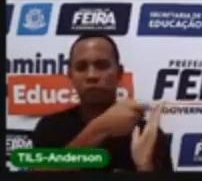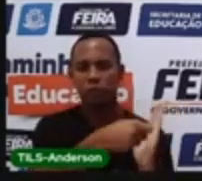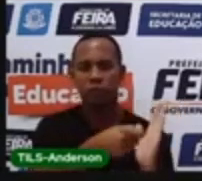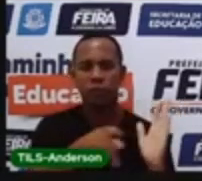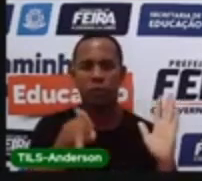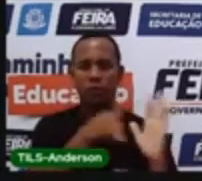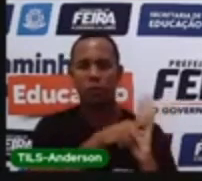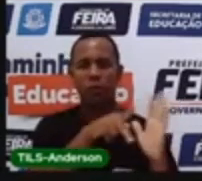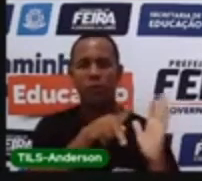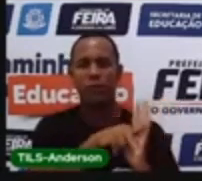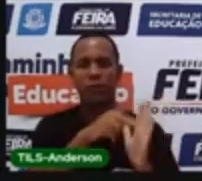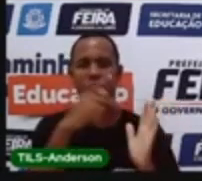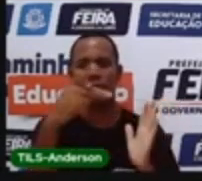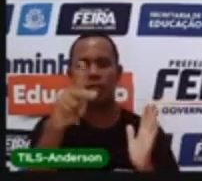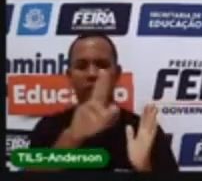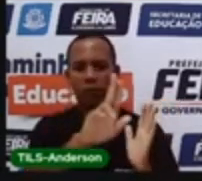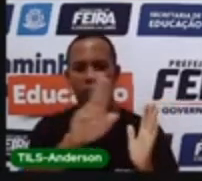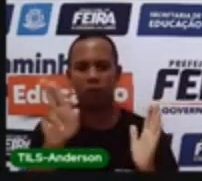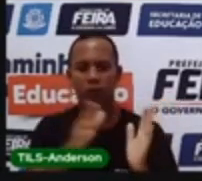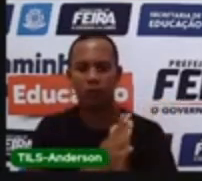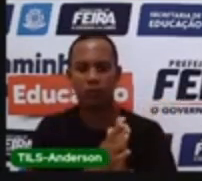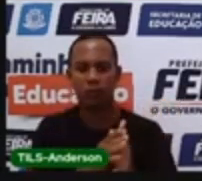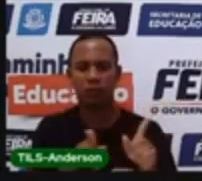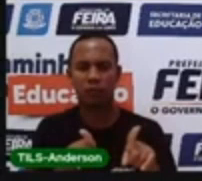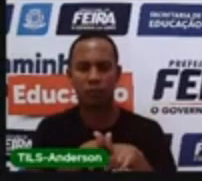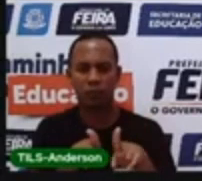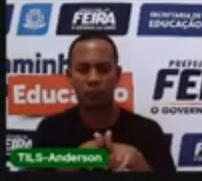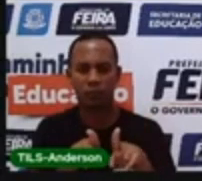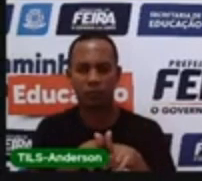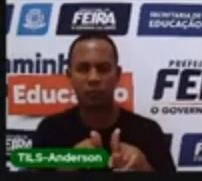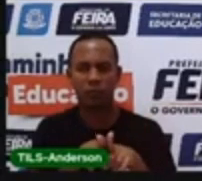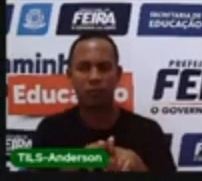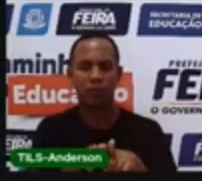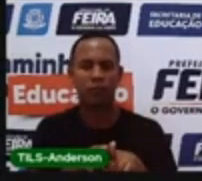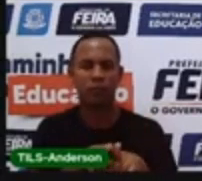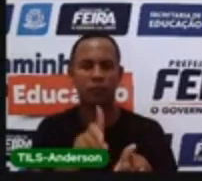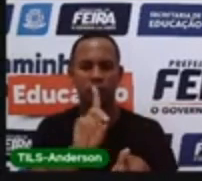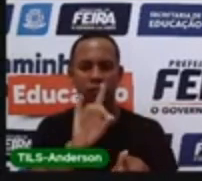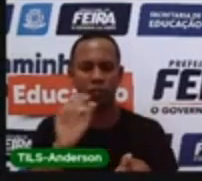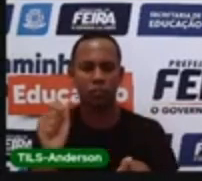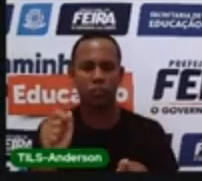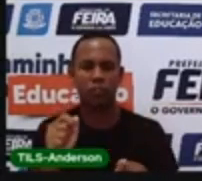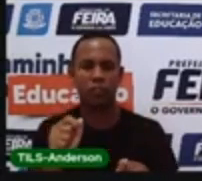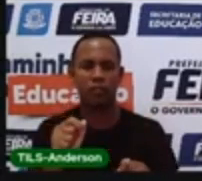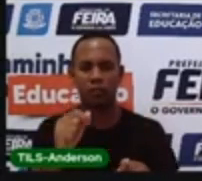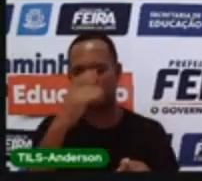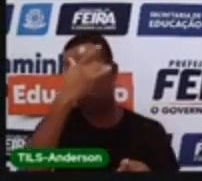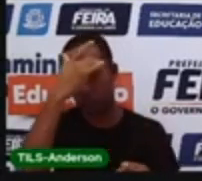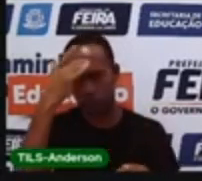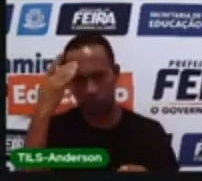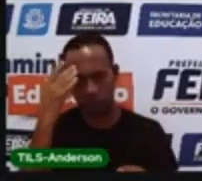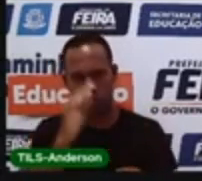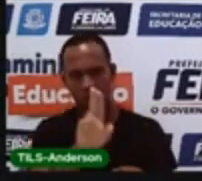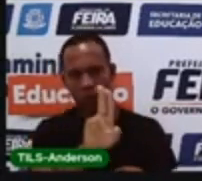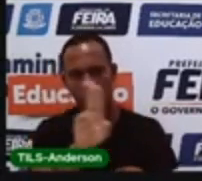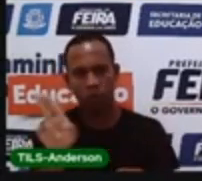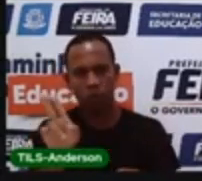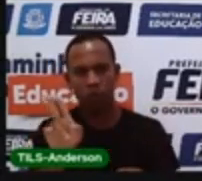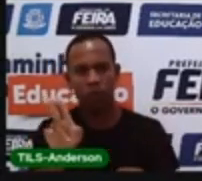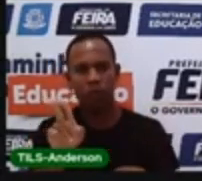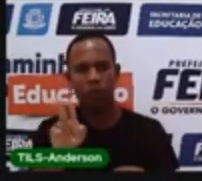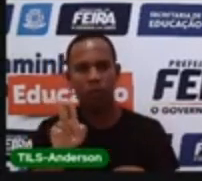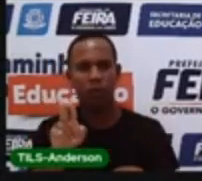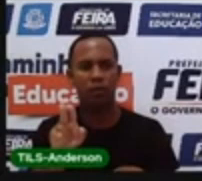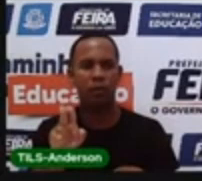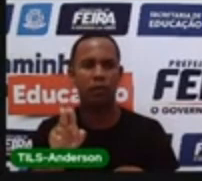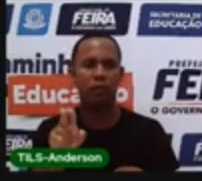na Coelba. Do lado tem assim, dados do cliente. E aí tem o nome da pessoa, né?